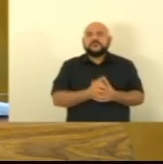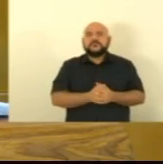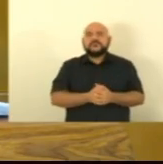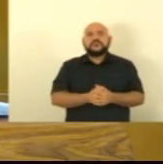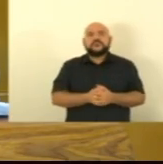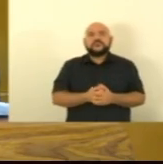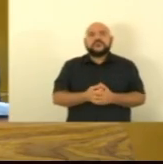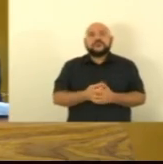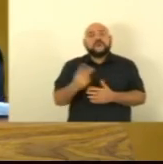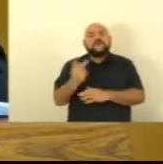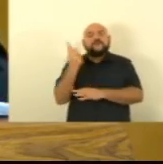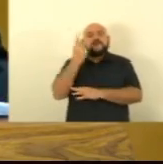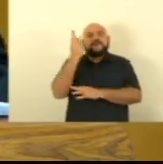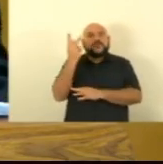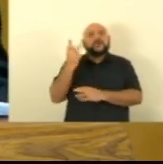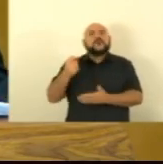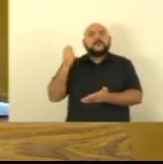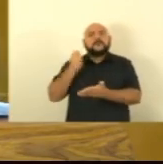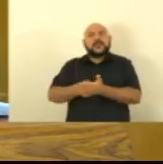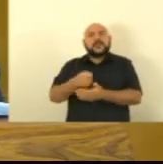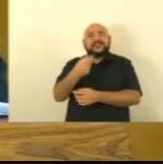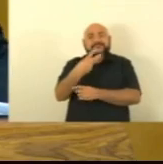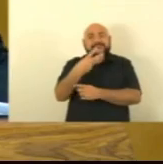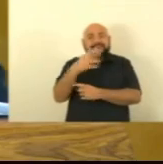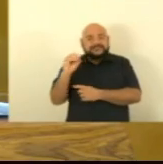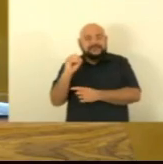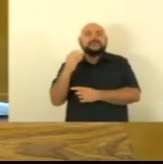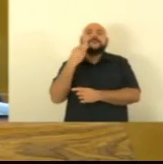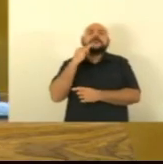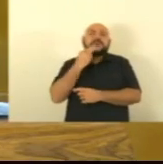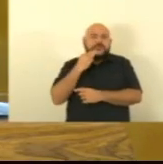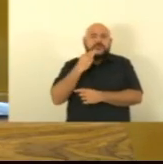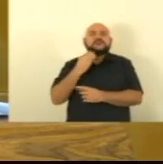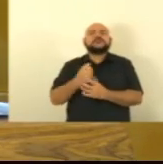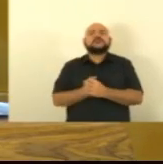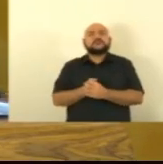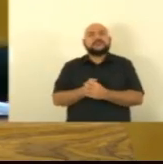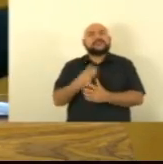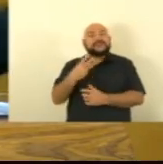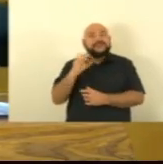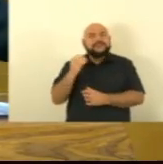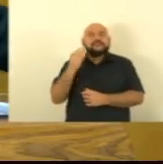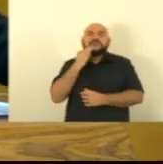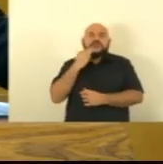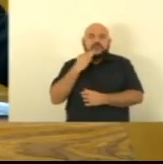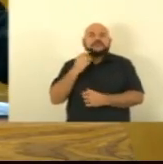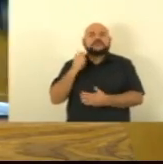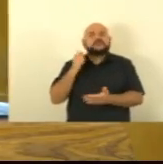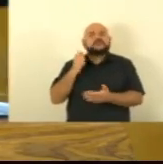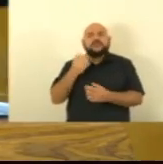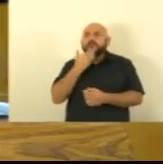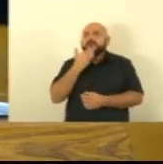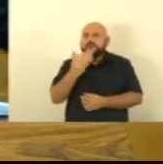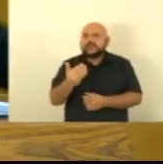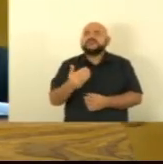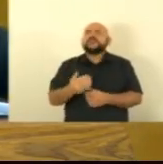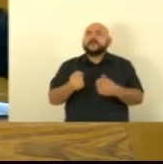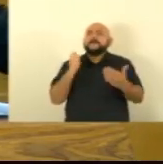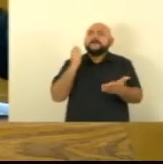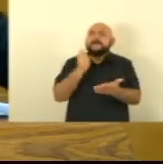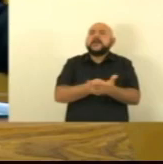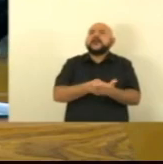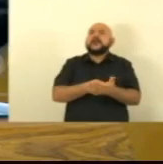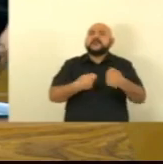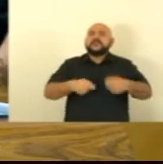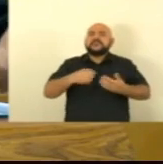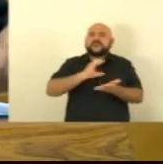30 milhões. Eu quero ver se vai ter alguém lá da Comissão de Finanças que vai dizer, ah, não pode,